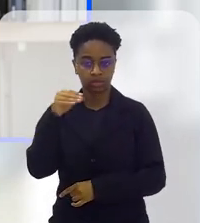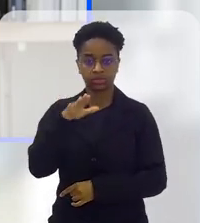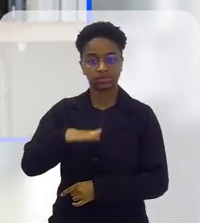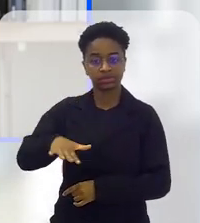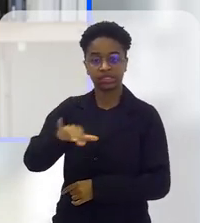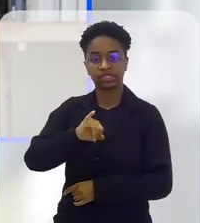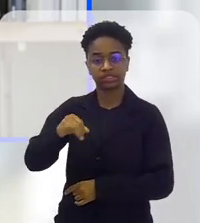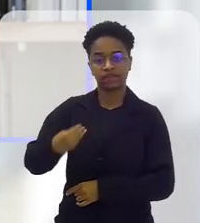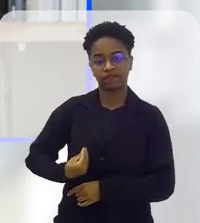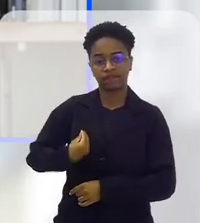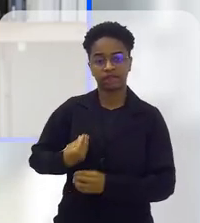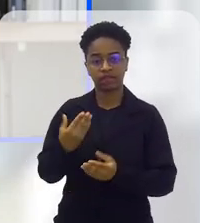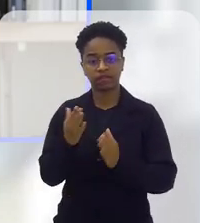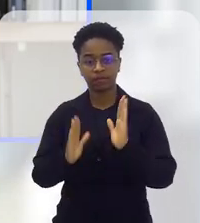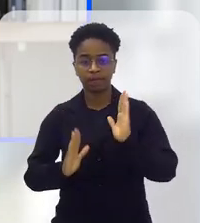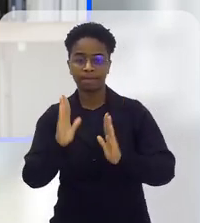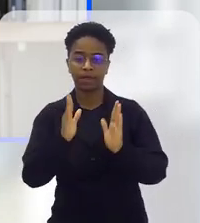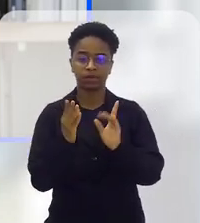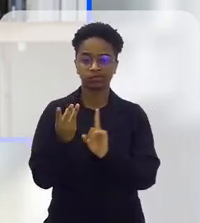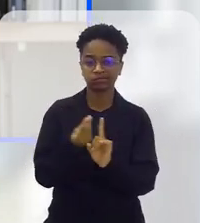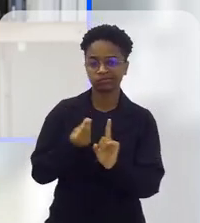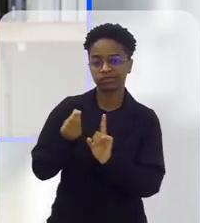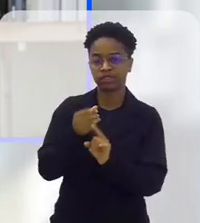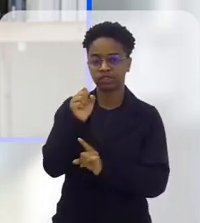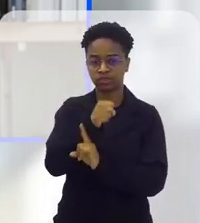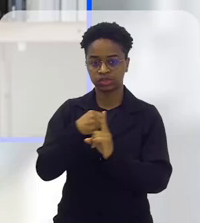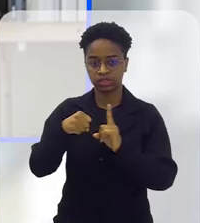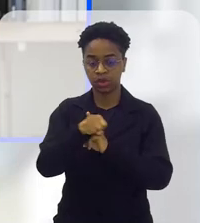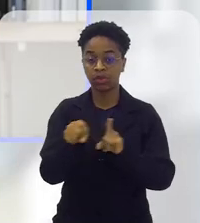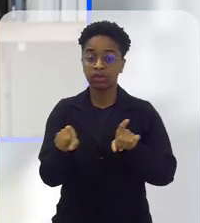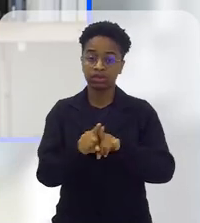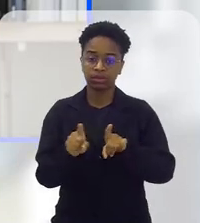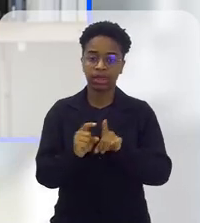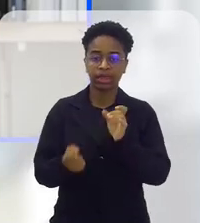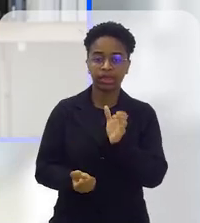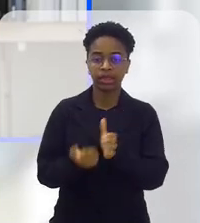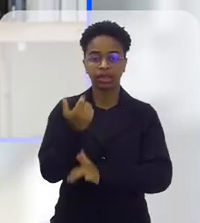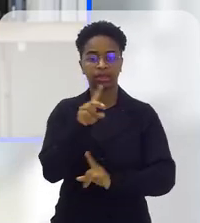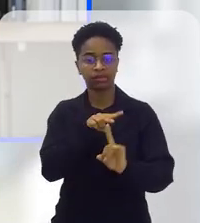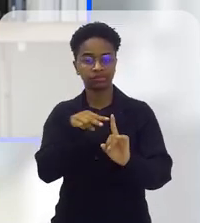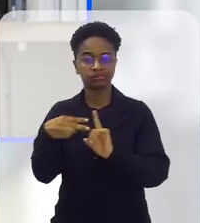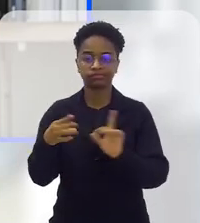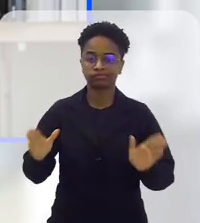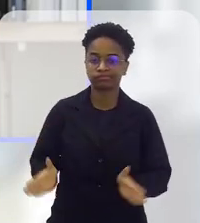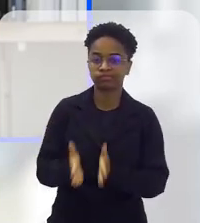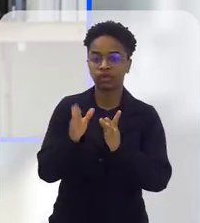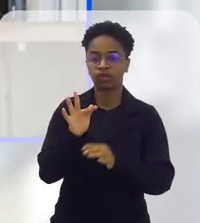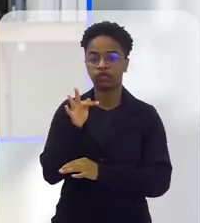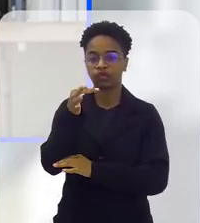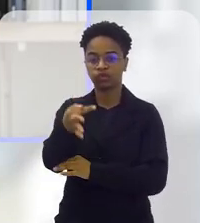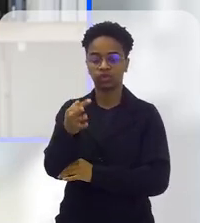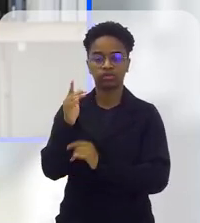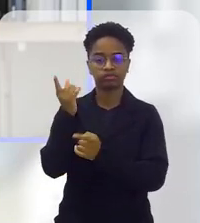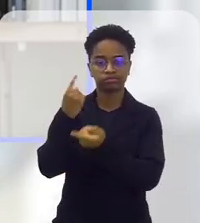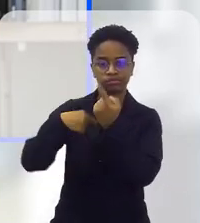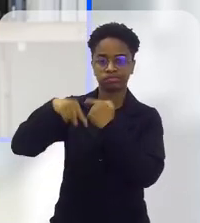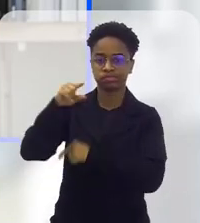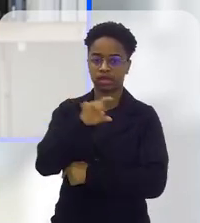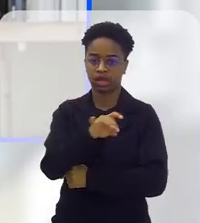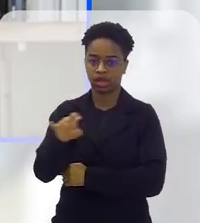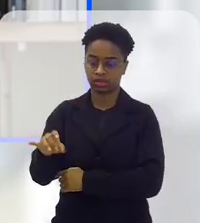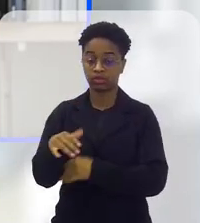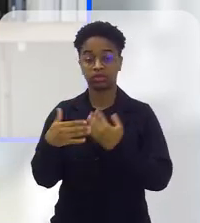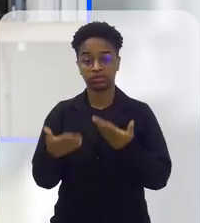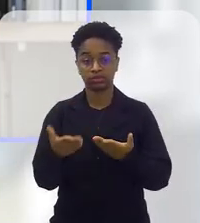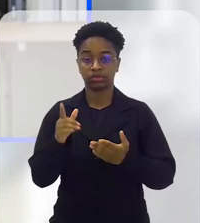adolescentes em situação de vulnerabilidade social, mas também por criar perspectivas de um futuro promissor